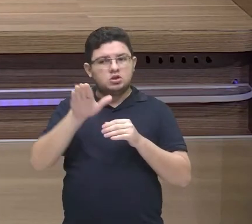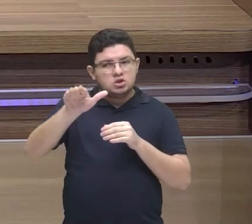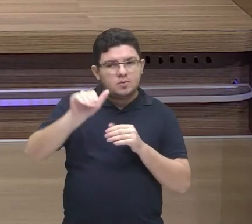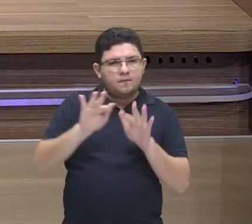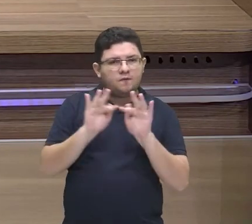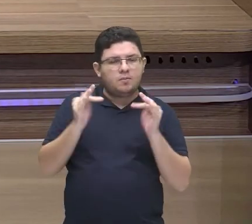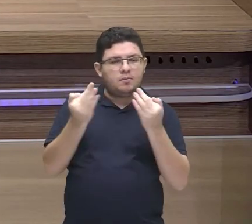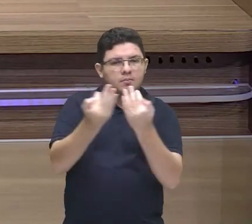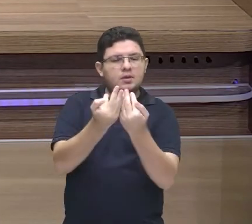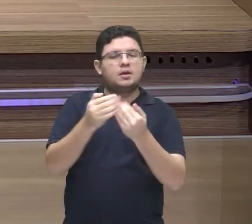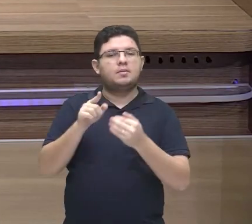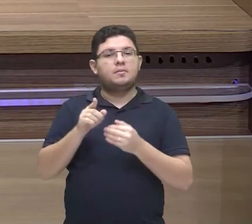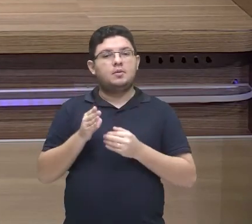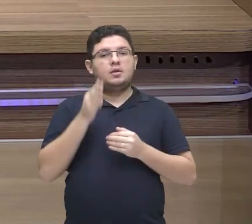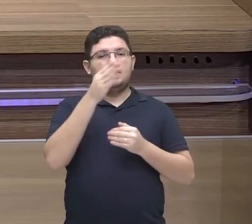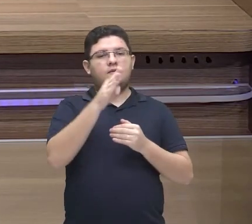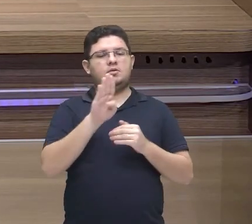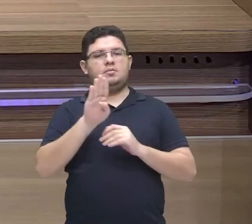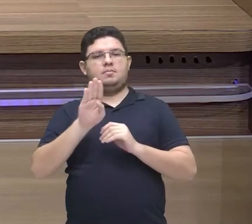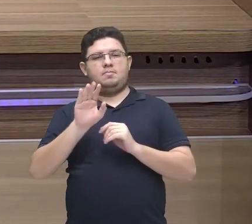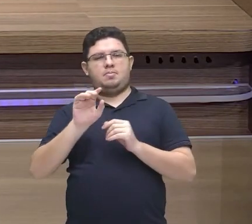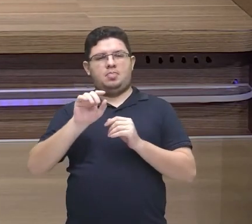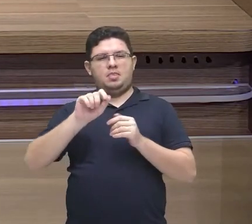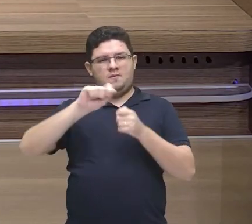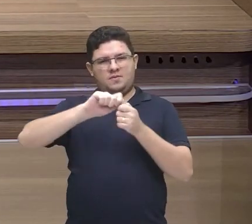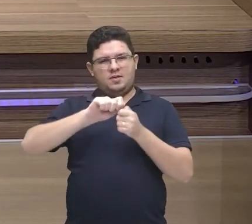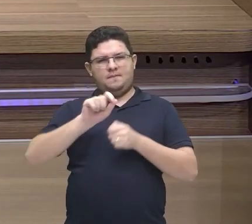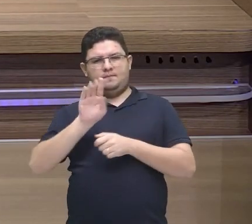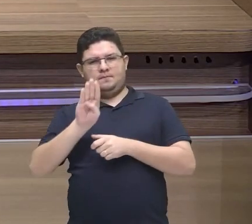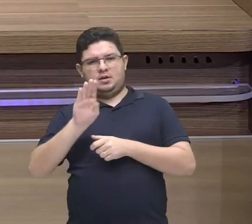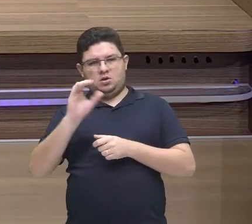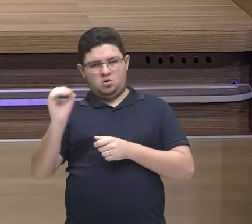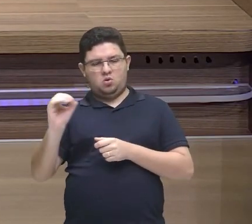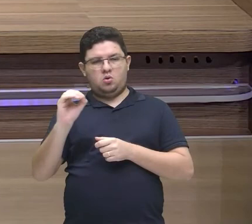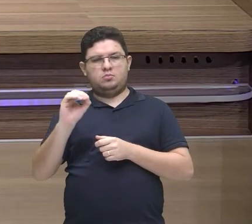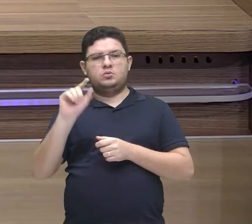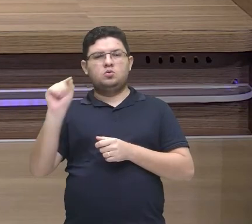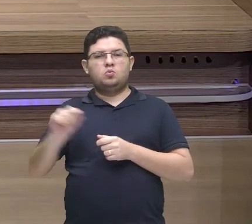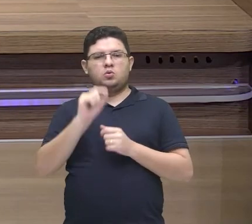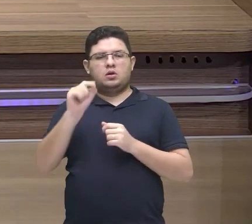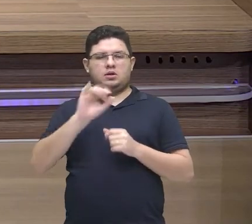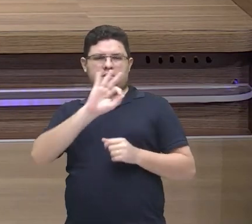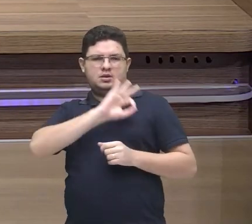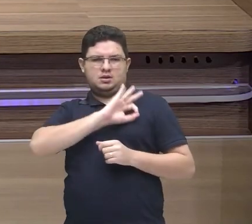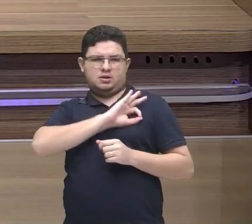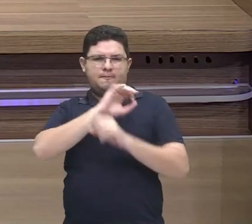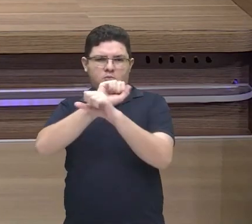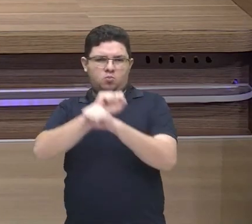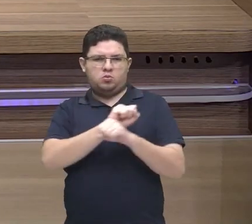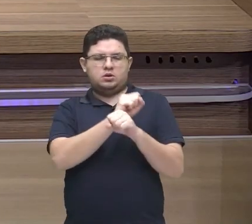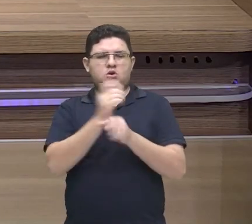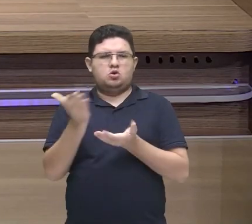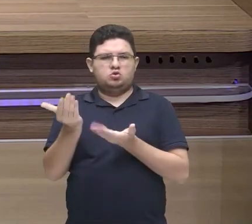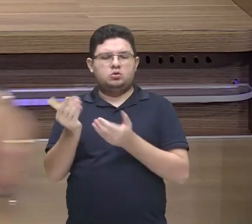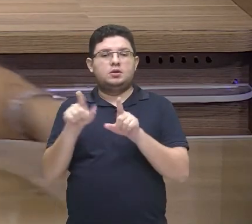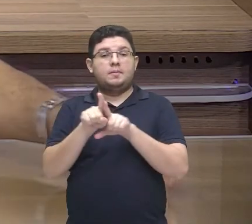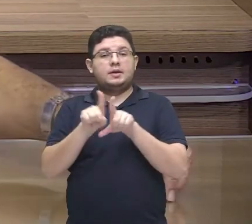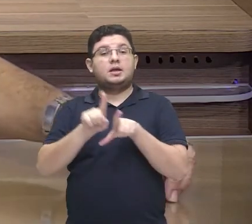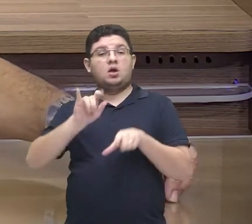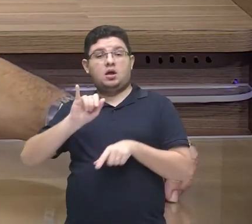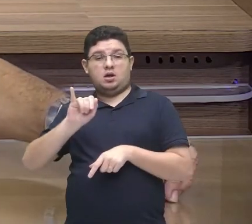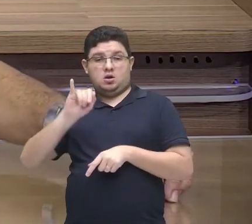o registro na Delegacia de Proteção à Criança e ao Adolescente, né? Nós temos o IML, que é o Instituto Médico Legal, onde eu trabalho também, e a gente